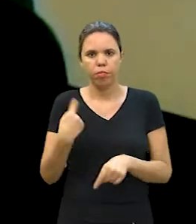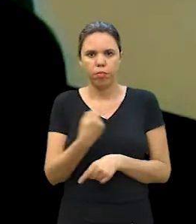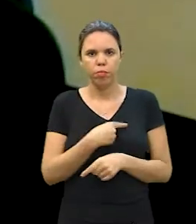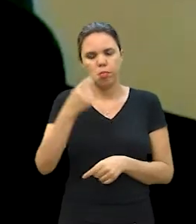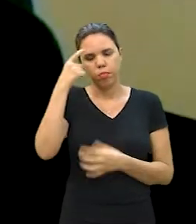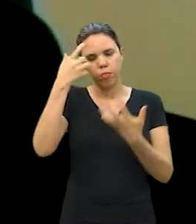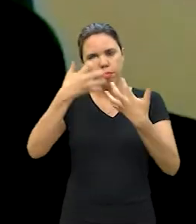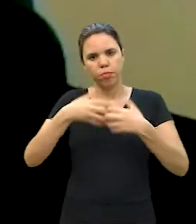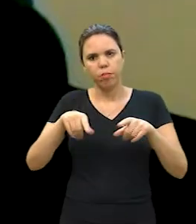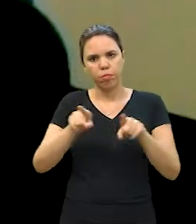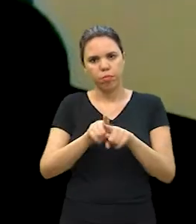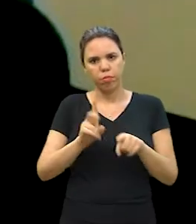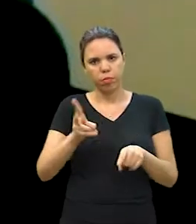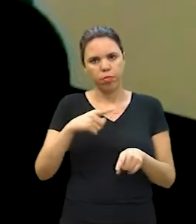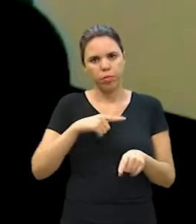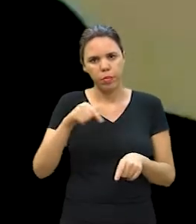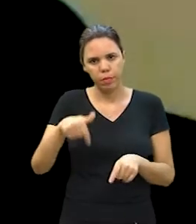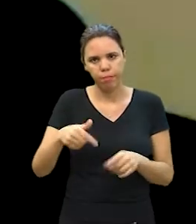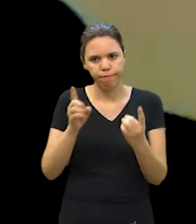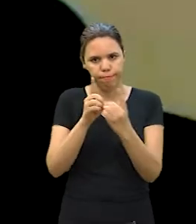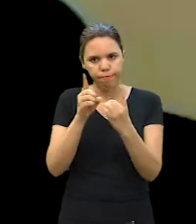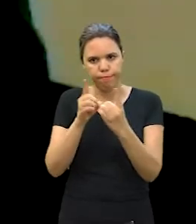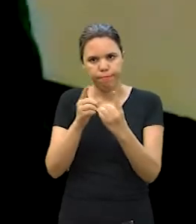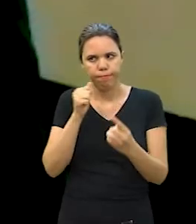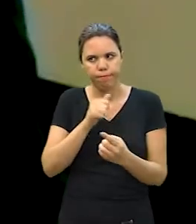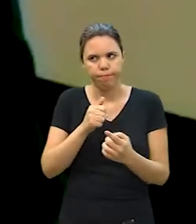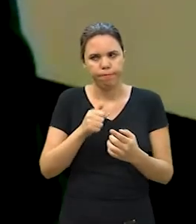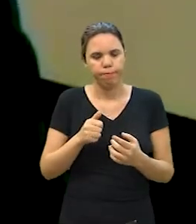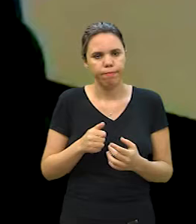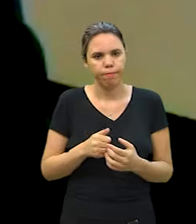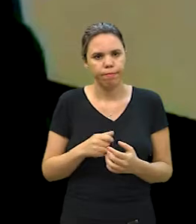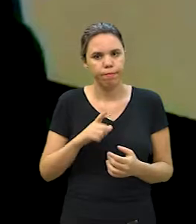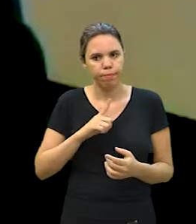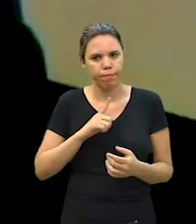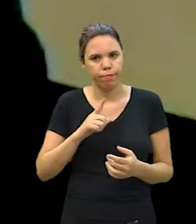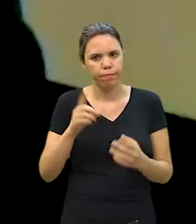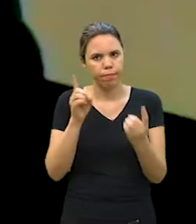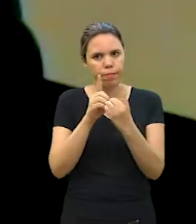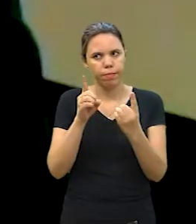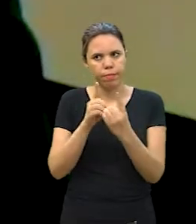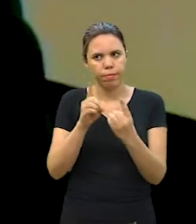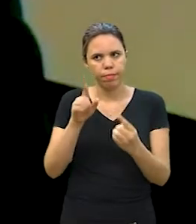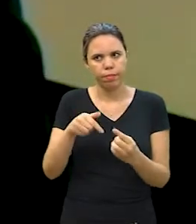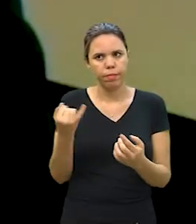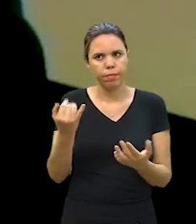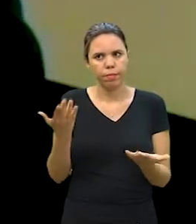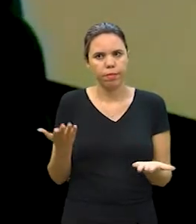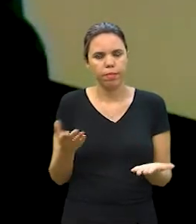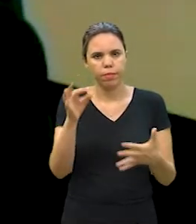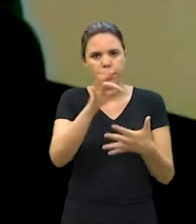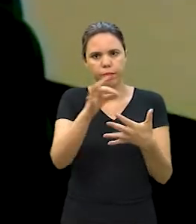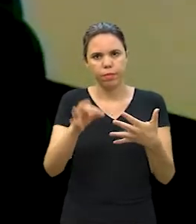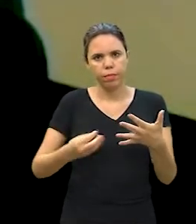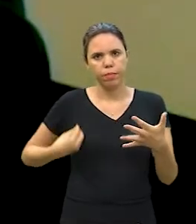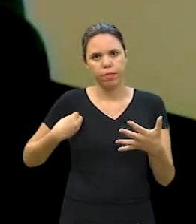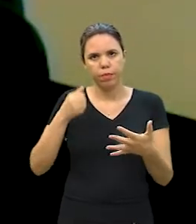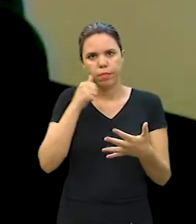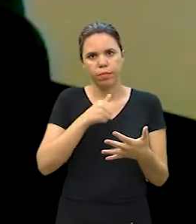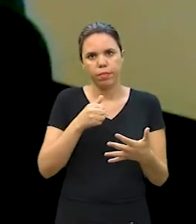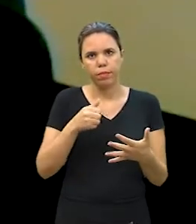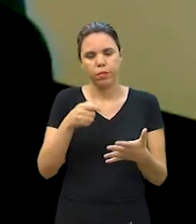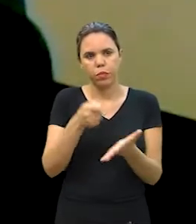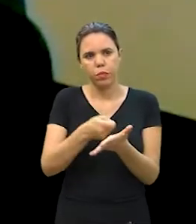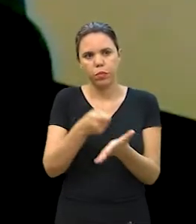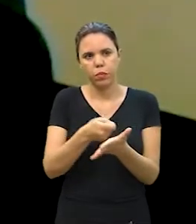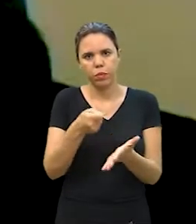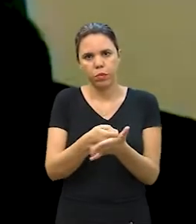que a gente pense sempre que esse atendimento à mulher tem que ser um atendimento que considere o conjunto da vida dela e das